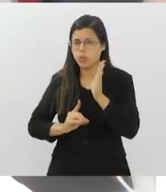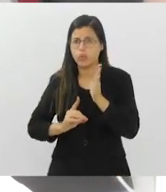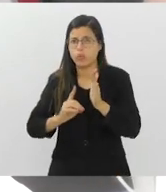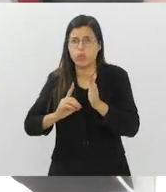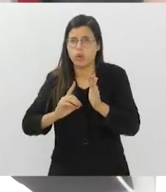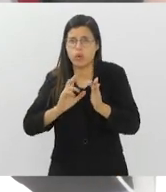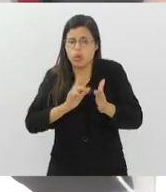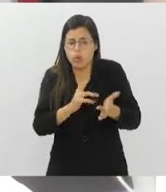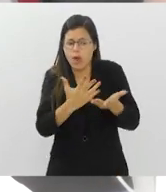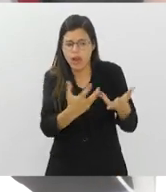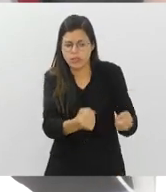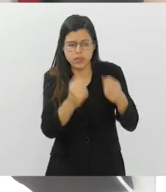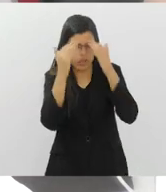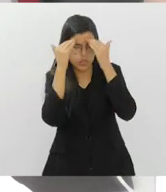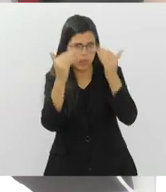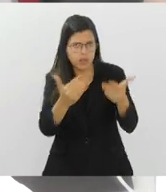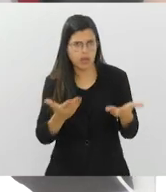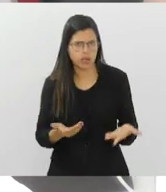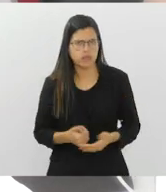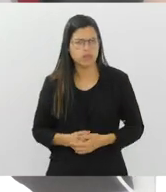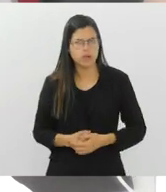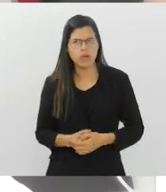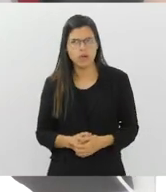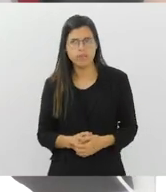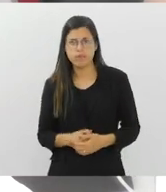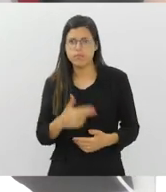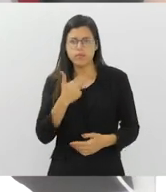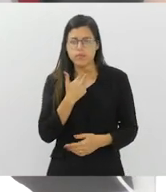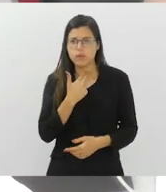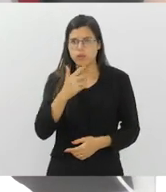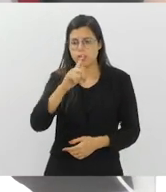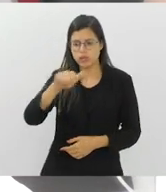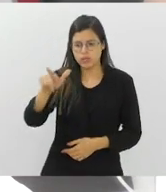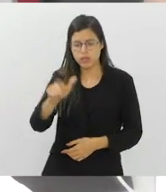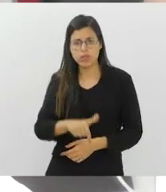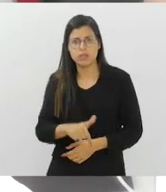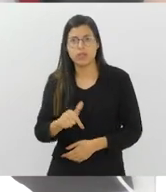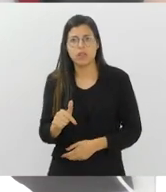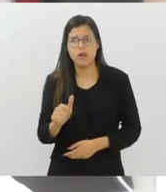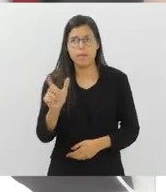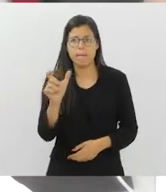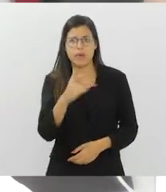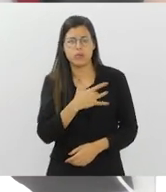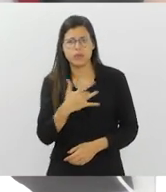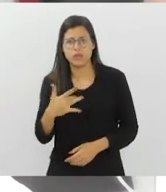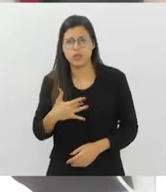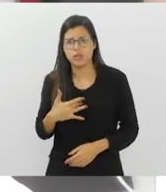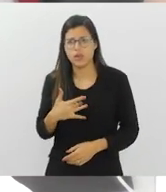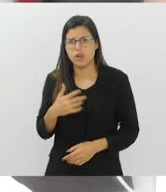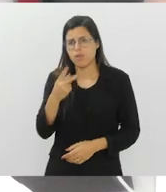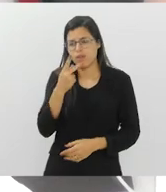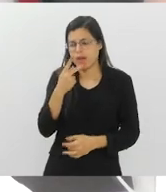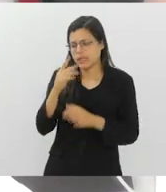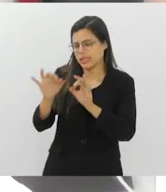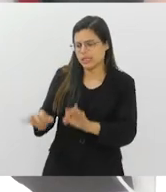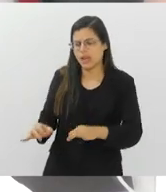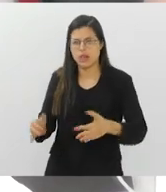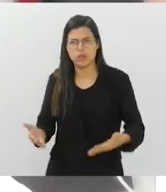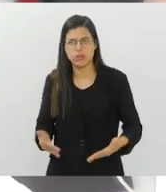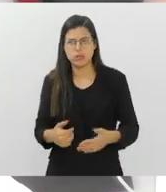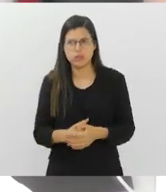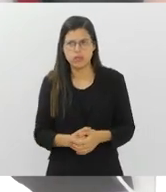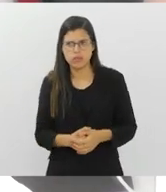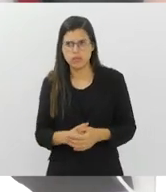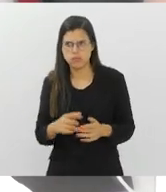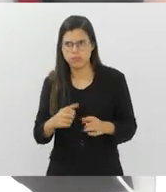O que a gente não pode é ter um cancelamento unilateral e achar que isso está certo e que não é, no mínimo, imoral. Ah, mas o contrato de